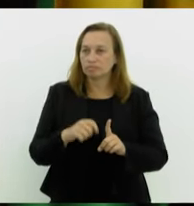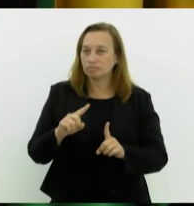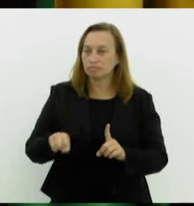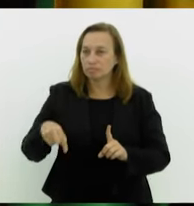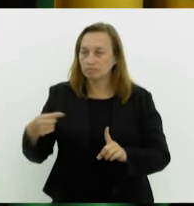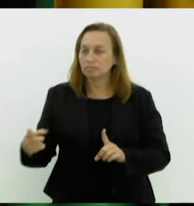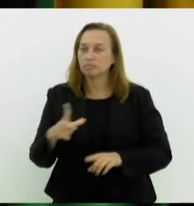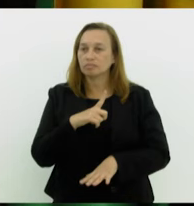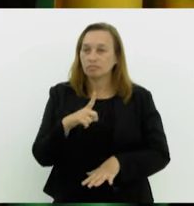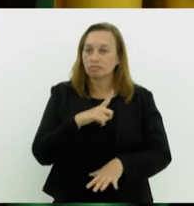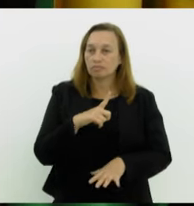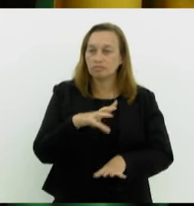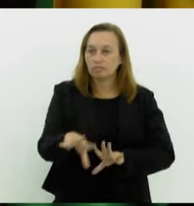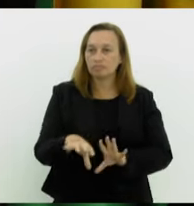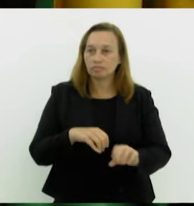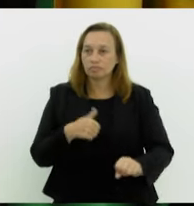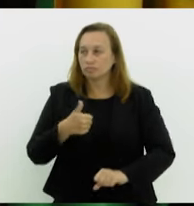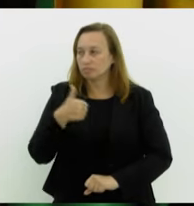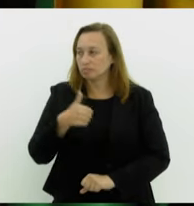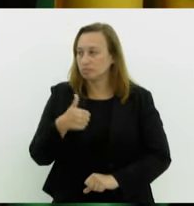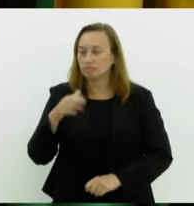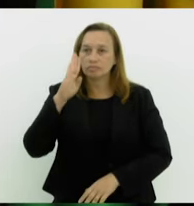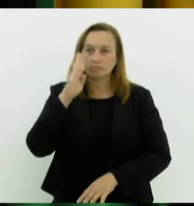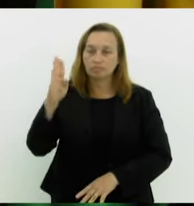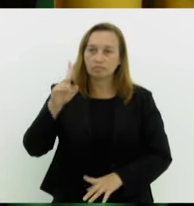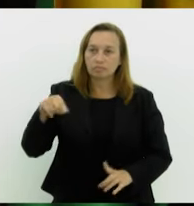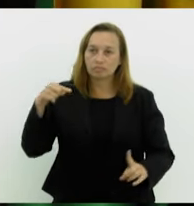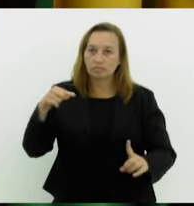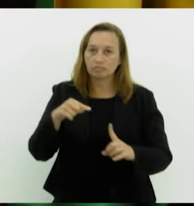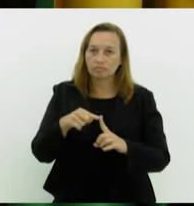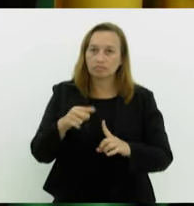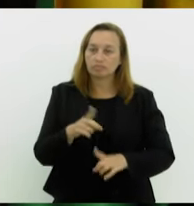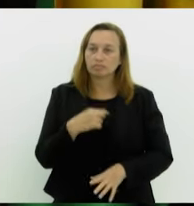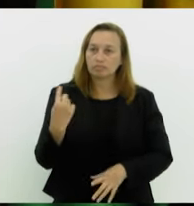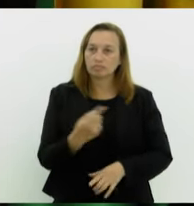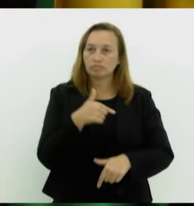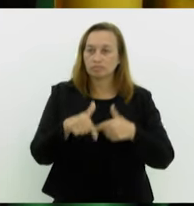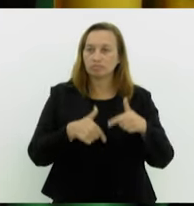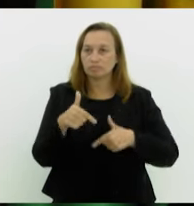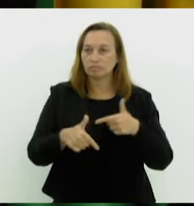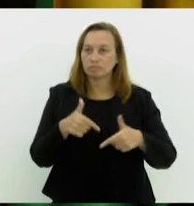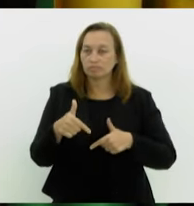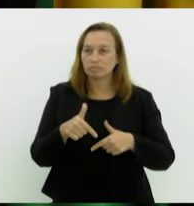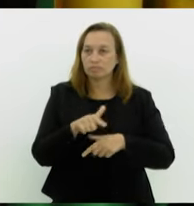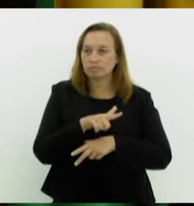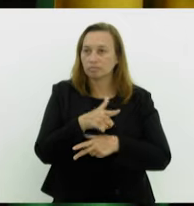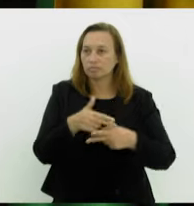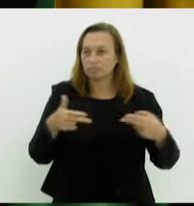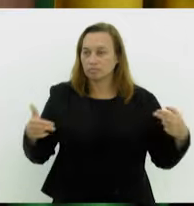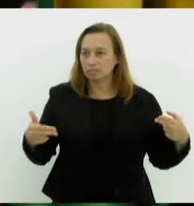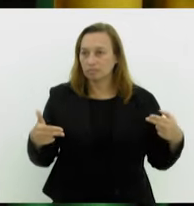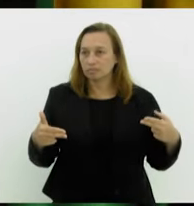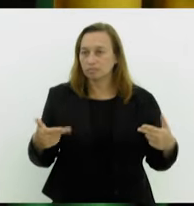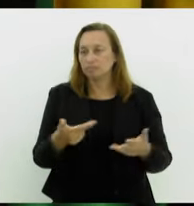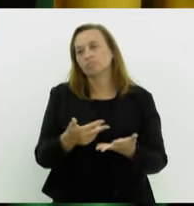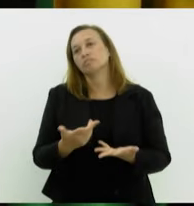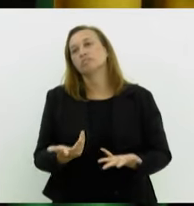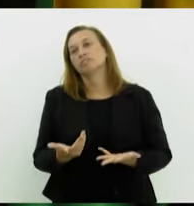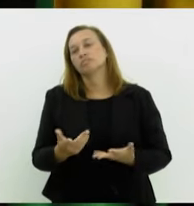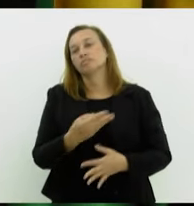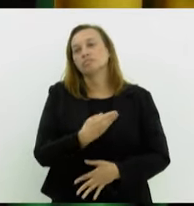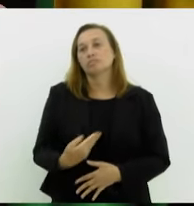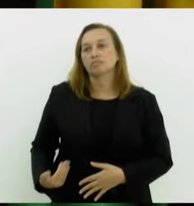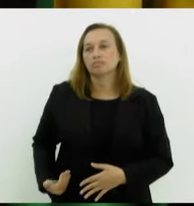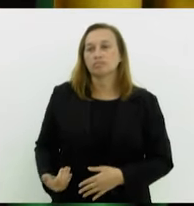primeira formatura então o principal objetivo nosso é trabalhar transversalmente com tantos programas que o governo do